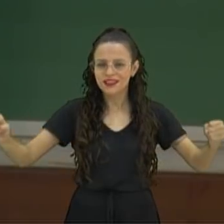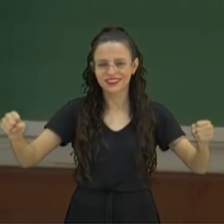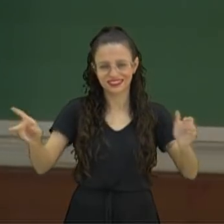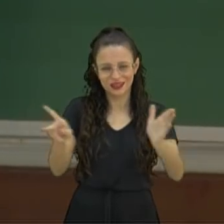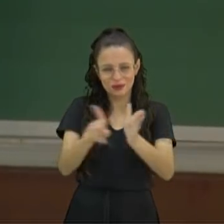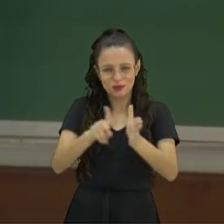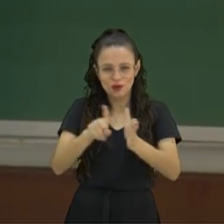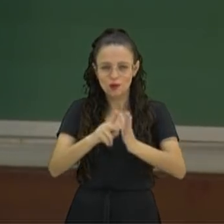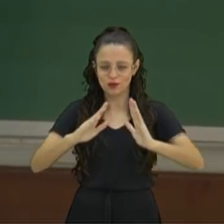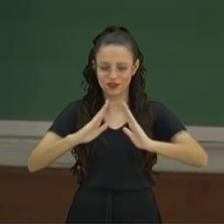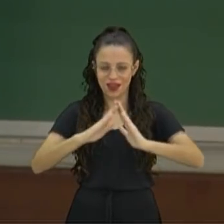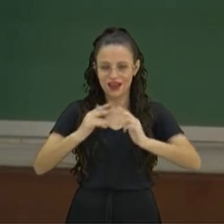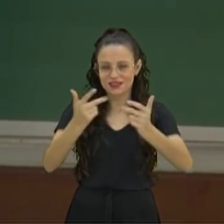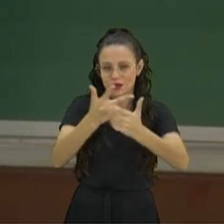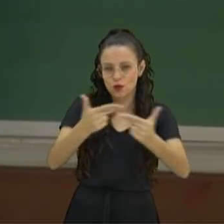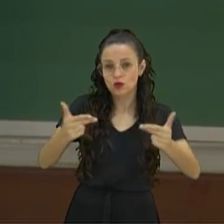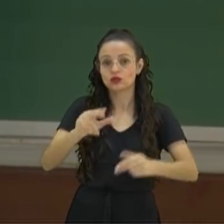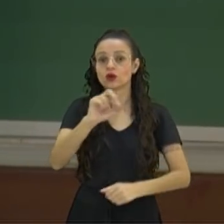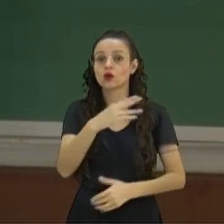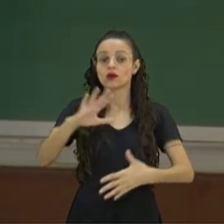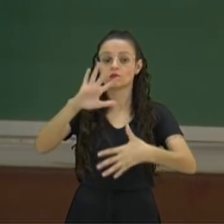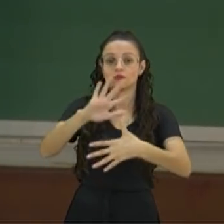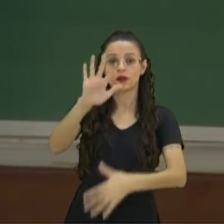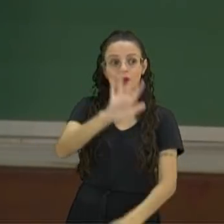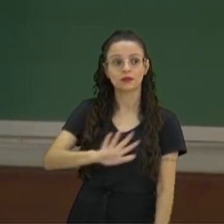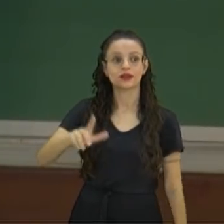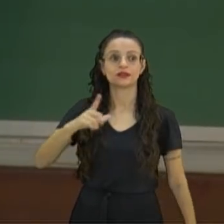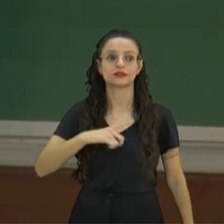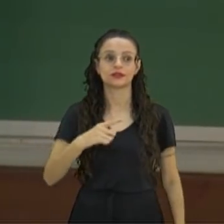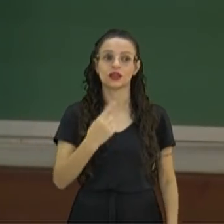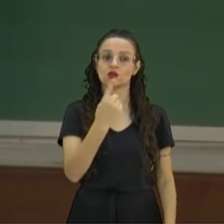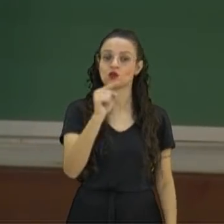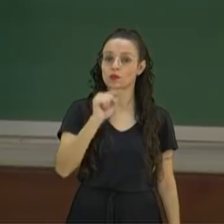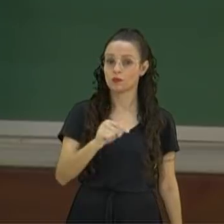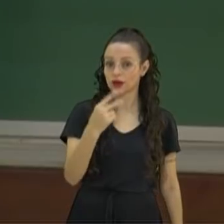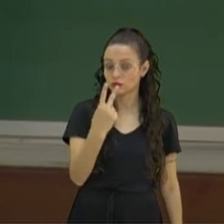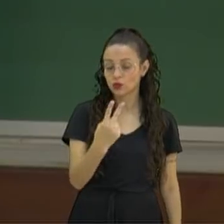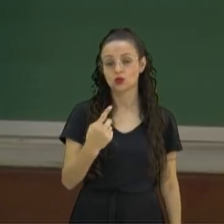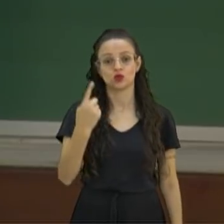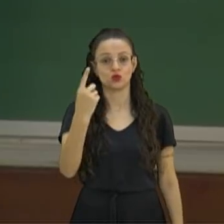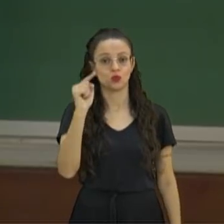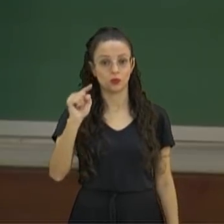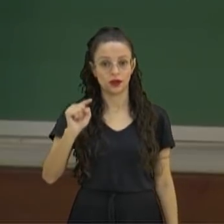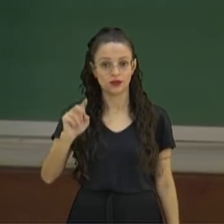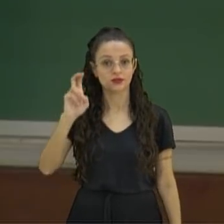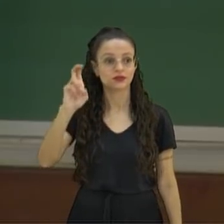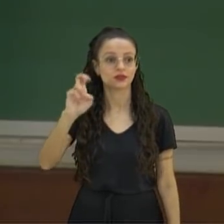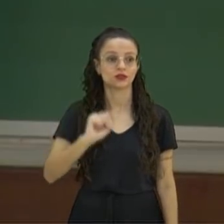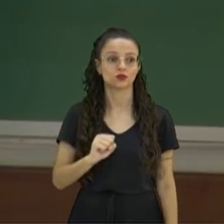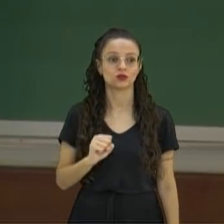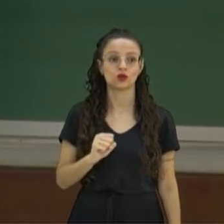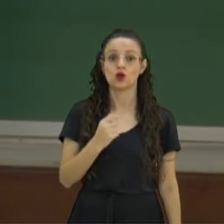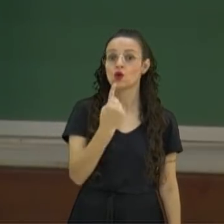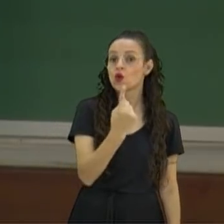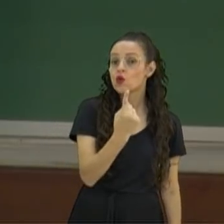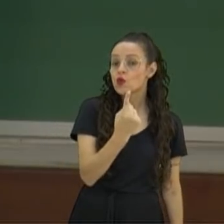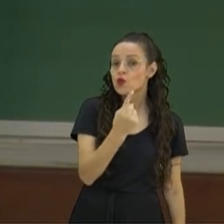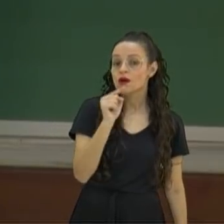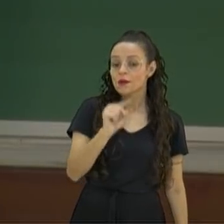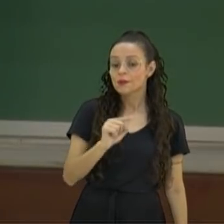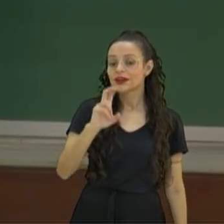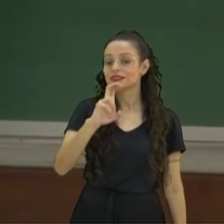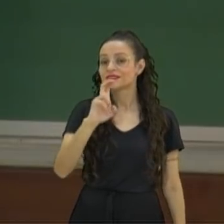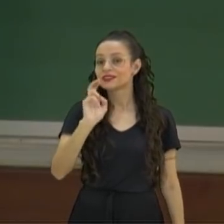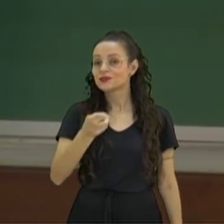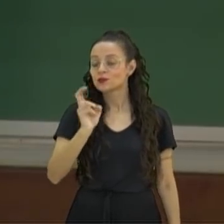exemplo. Aí eu vou ter lá a escala de 1 para 2, de 1 para 5, de 1 para 5.000. Então, isso